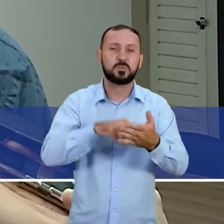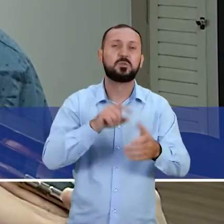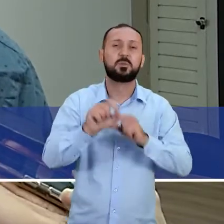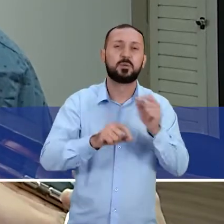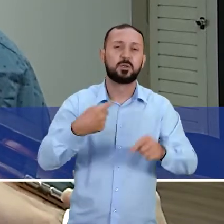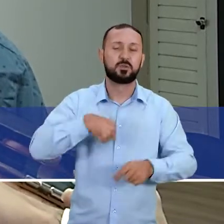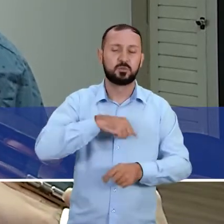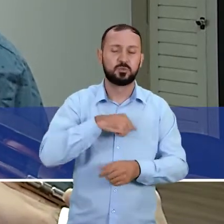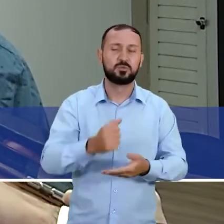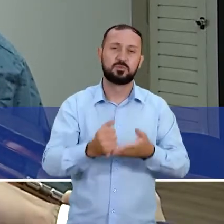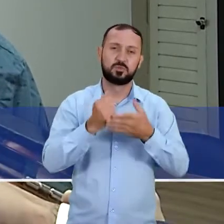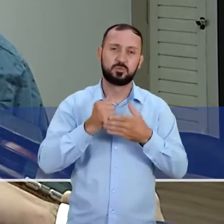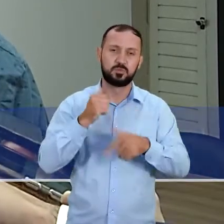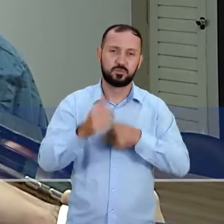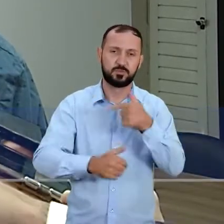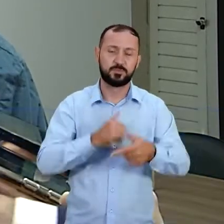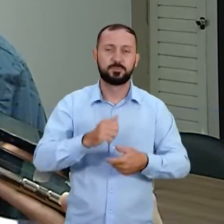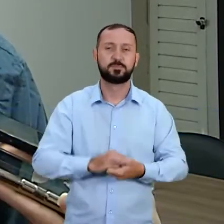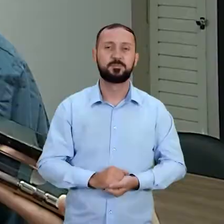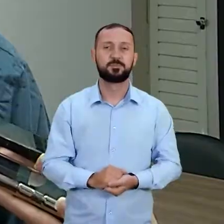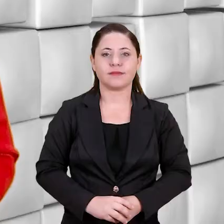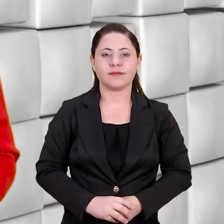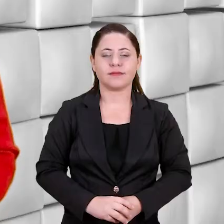para que nos auxiliem também nesse trabalho.